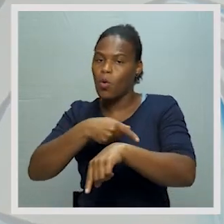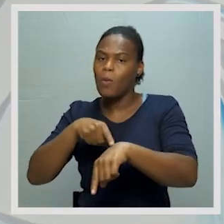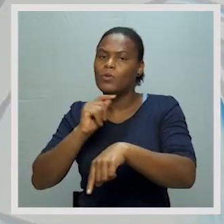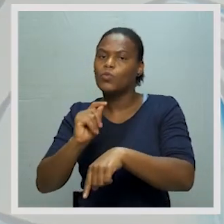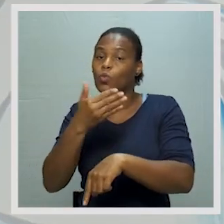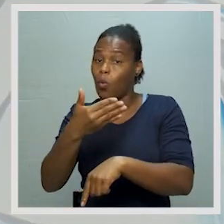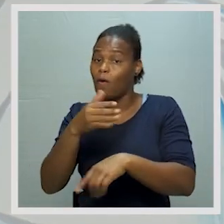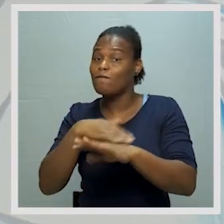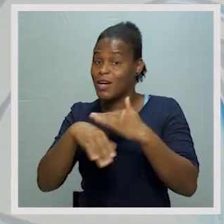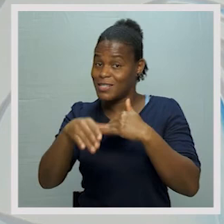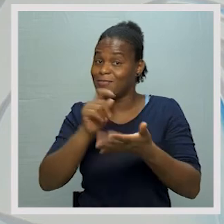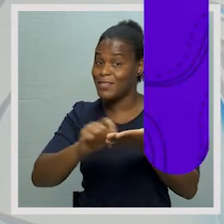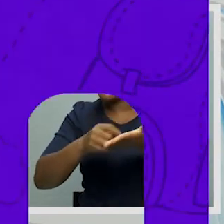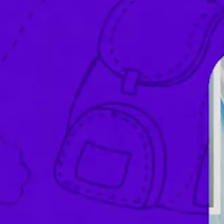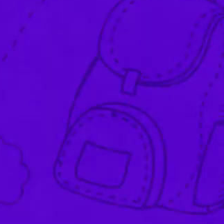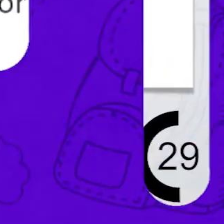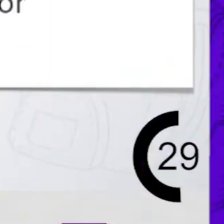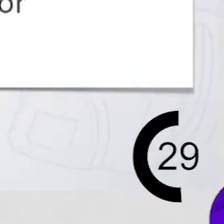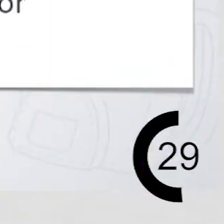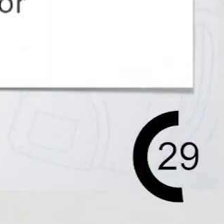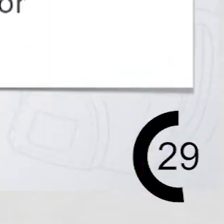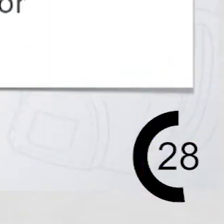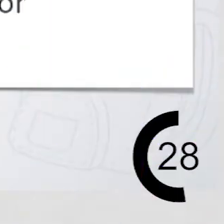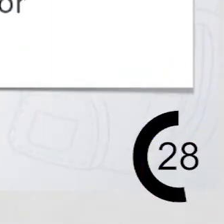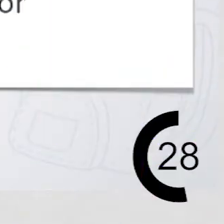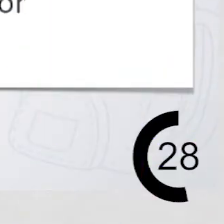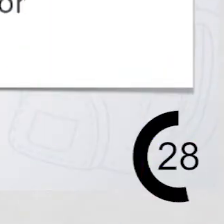para fazer. Vamos lá fazer.